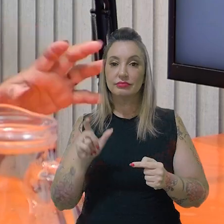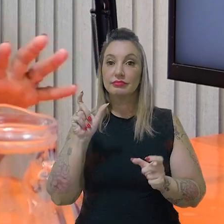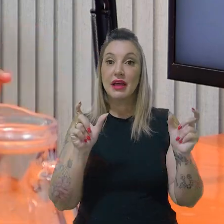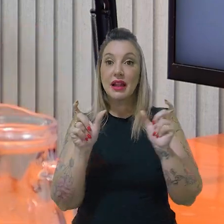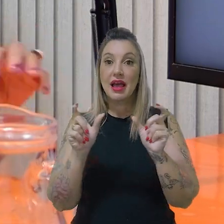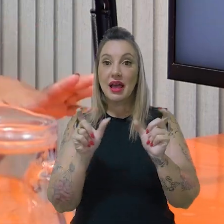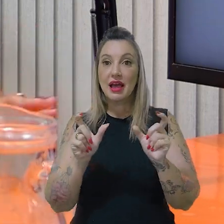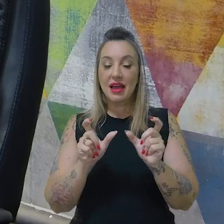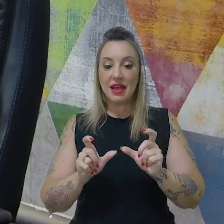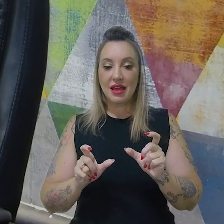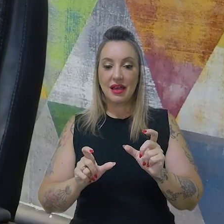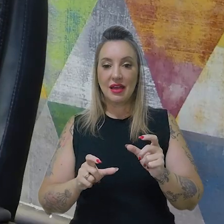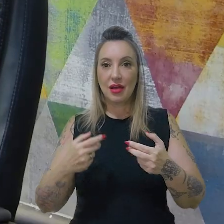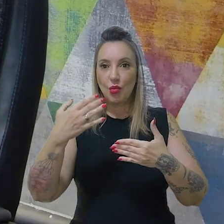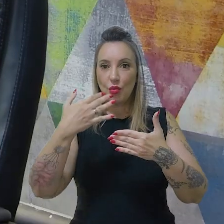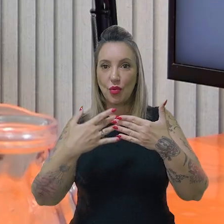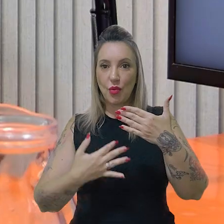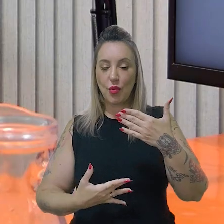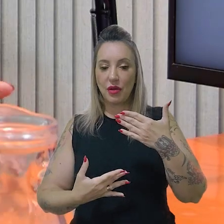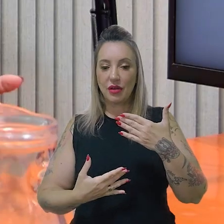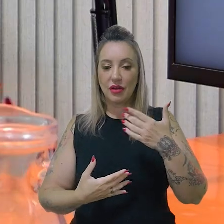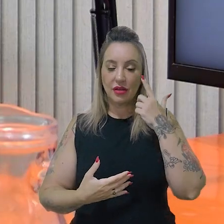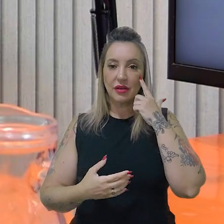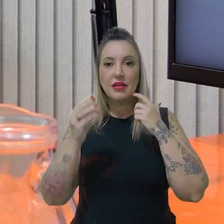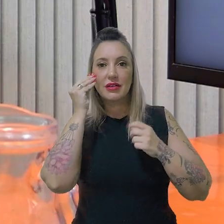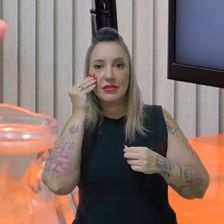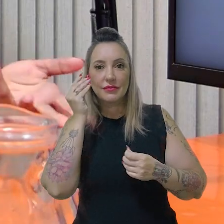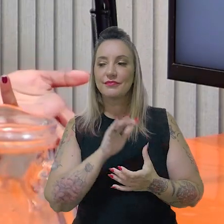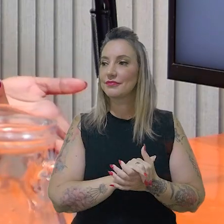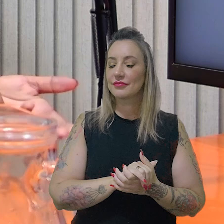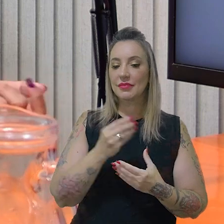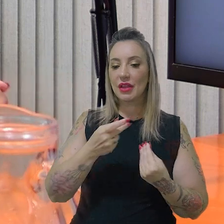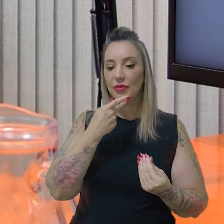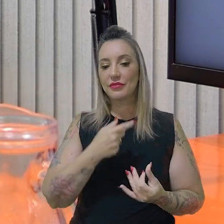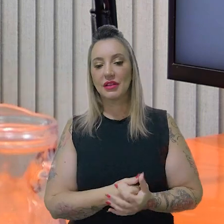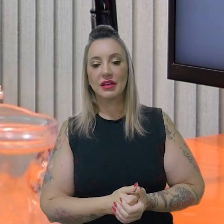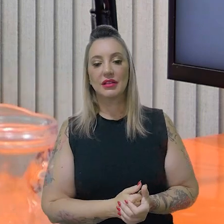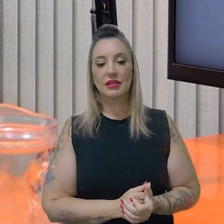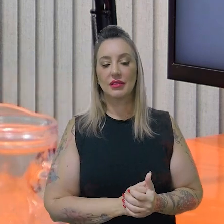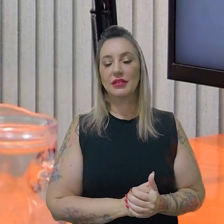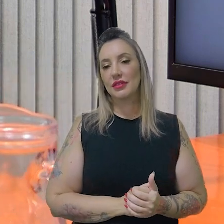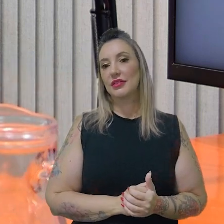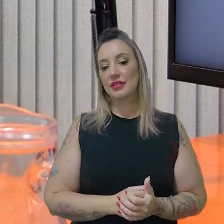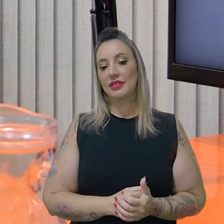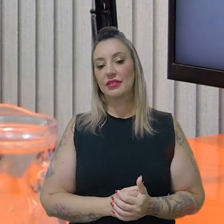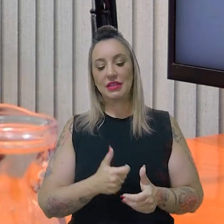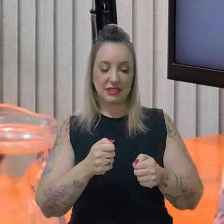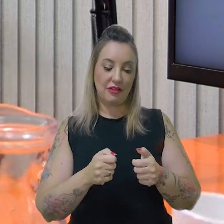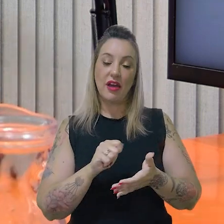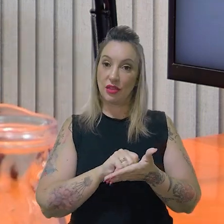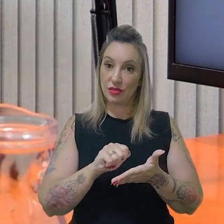sinônimos apareceram vários aí apareceram vários aí eu fui testando como eu falaria e escrevendo